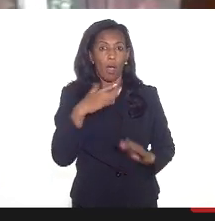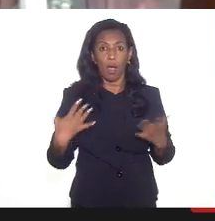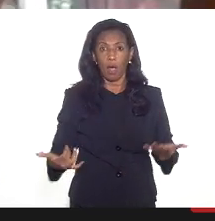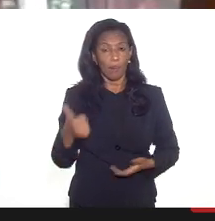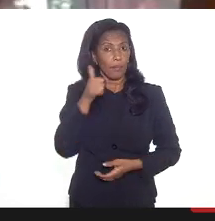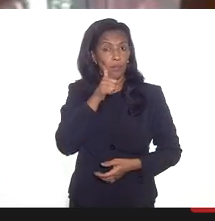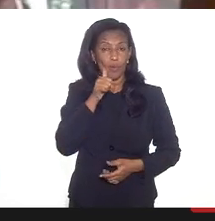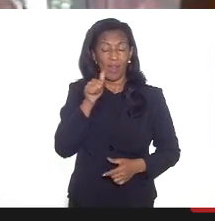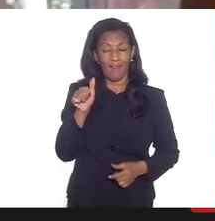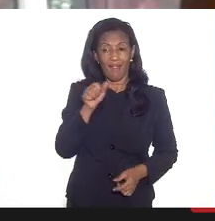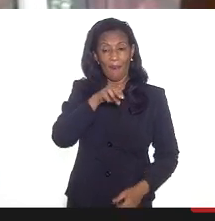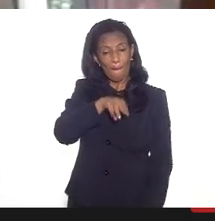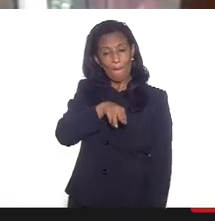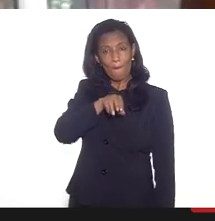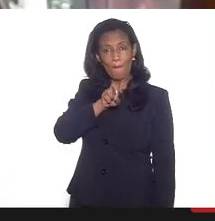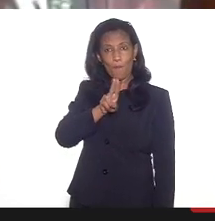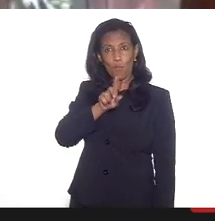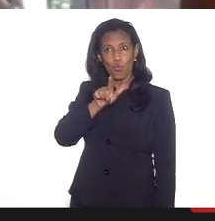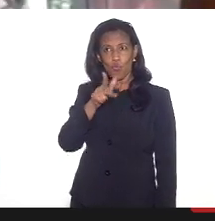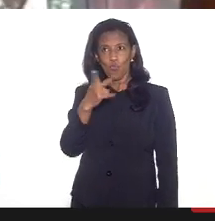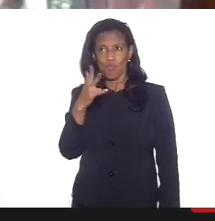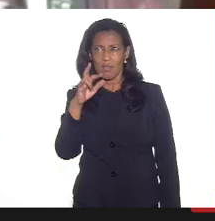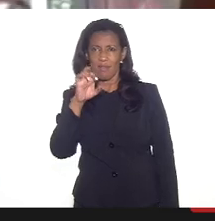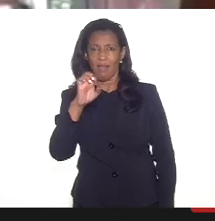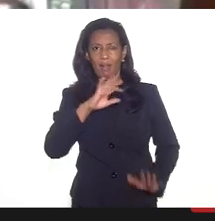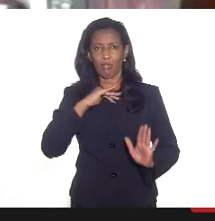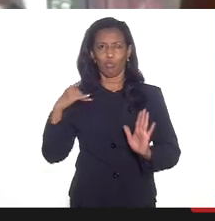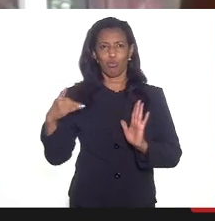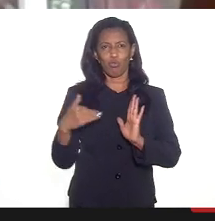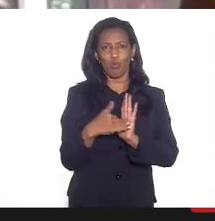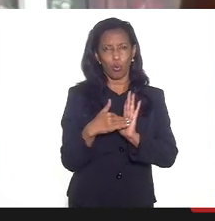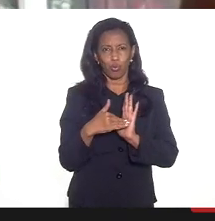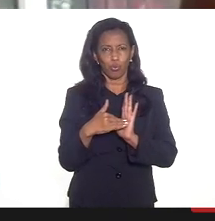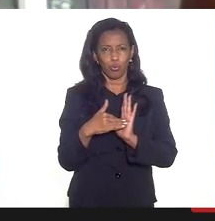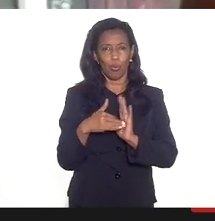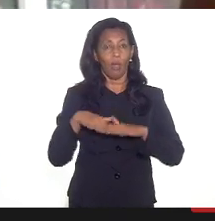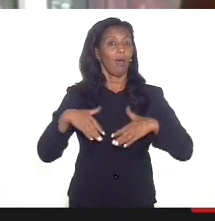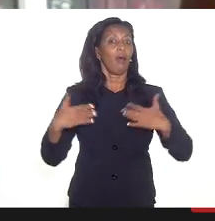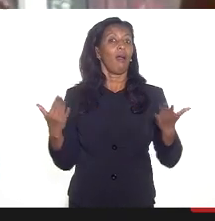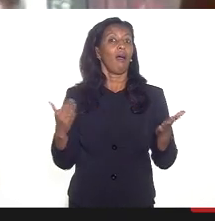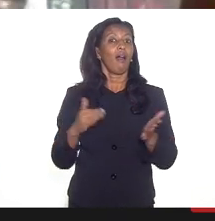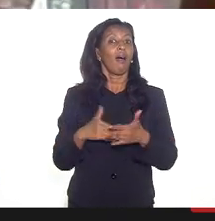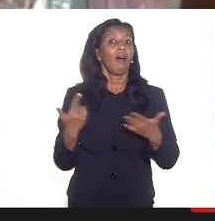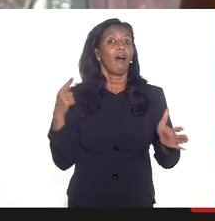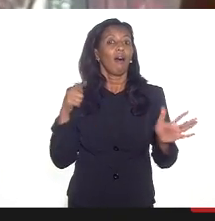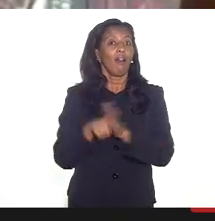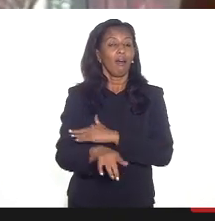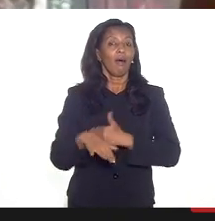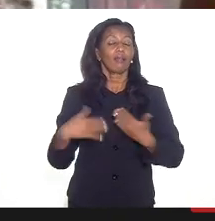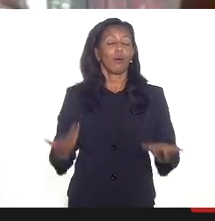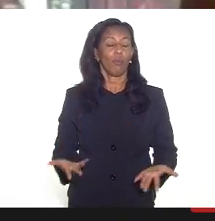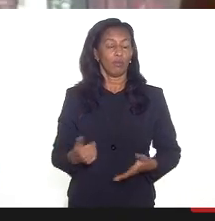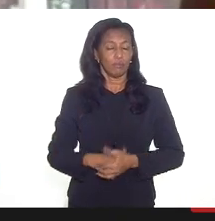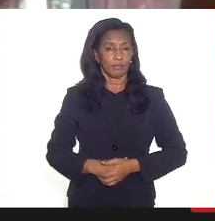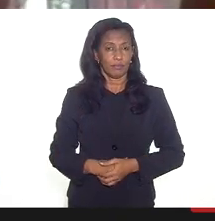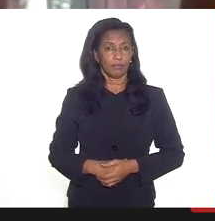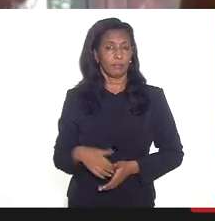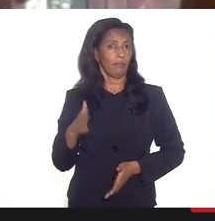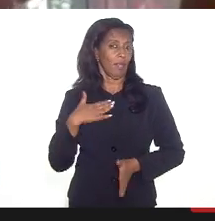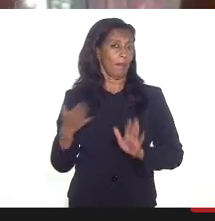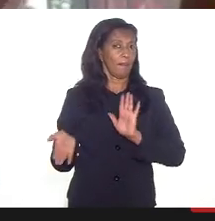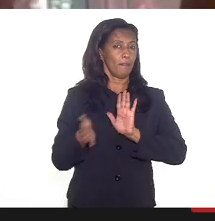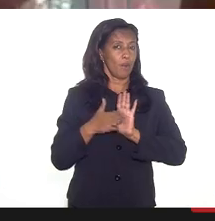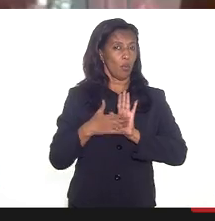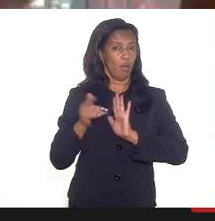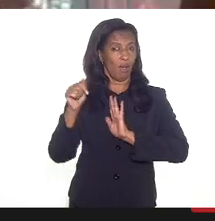Mulher, mulher como um todo. A gente está aqui num grande guarda-chuva. Até quando? Então, a minha proposta